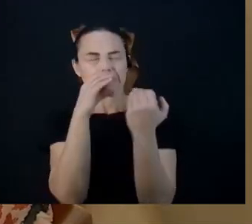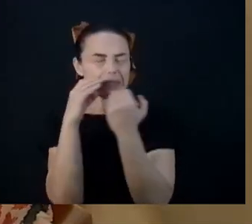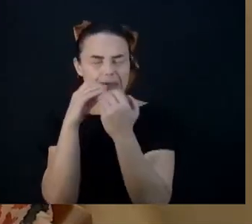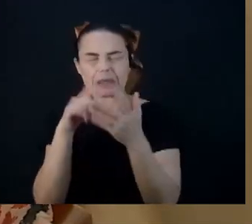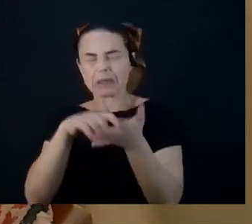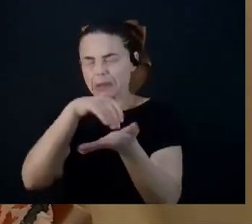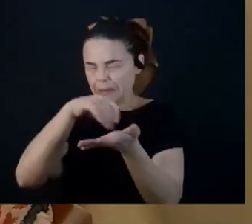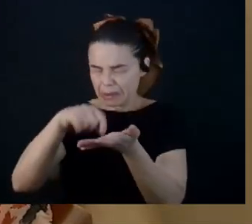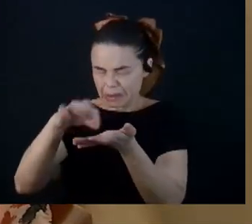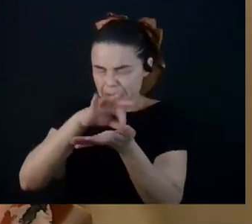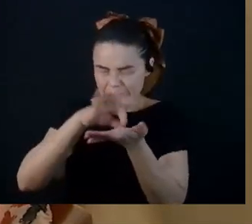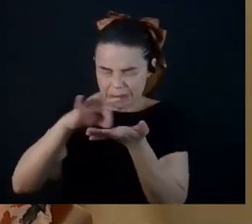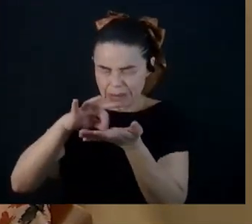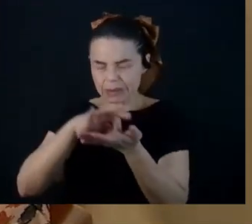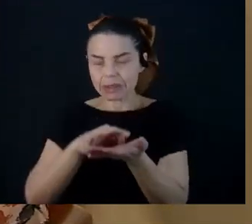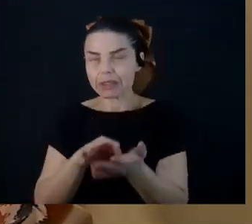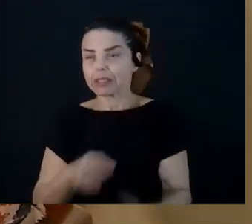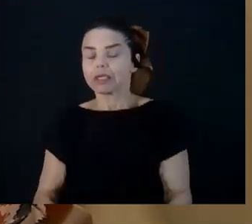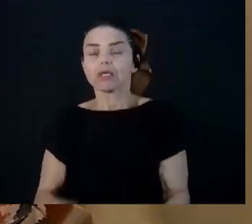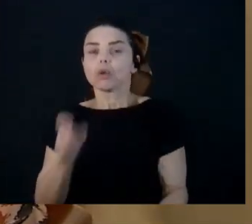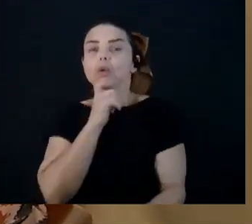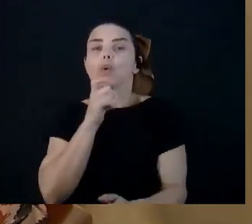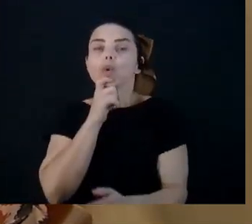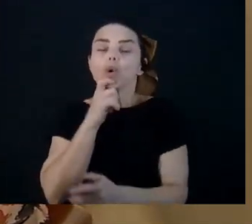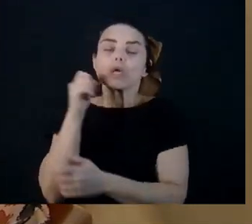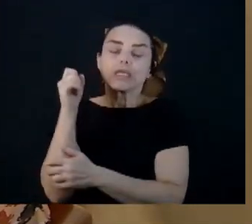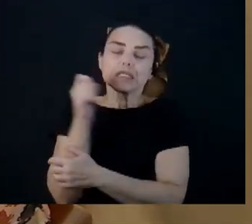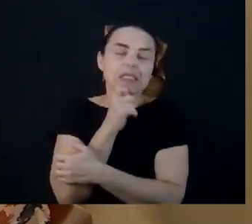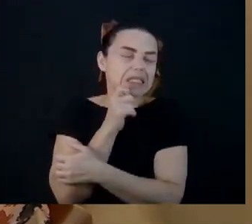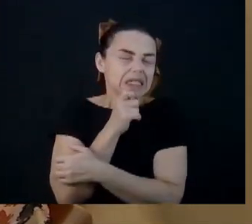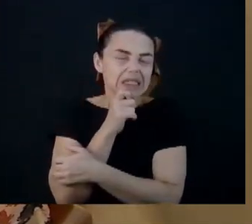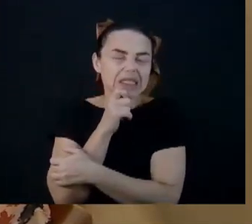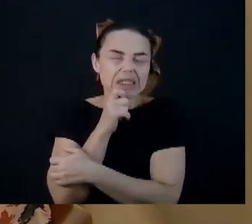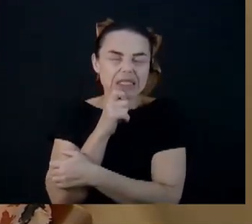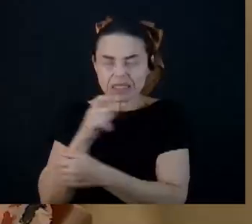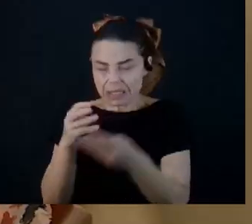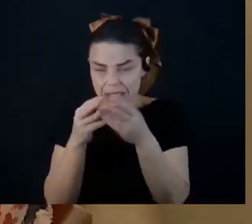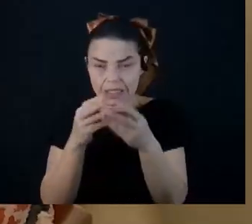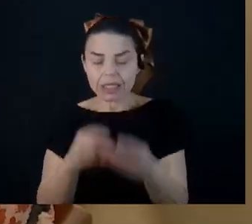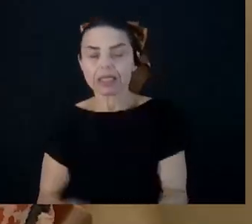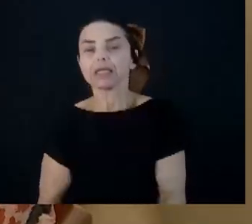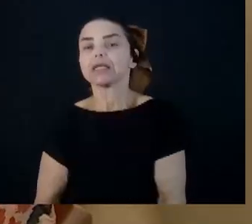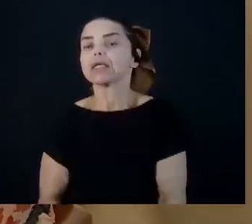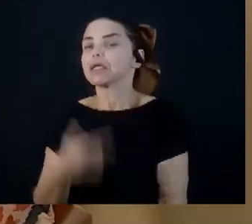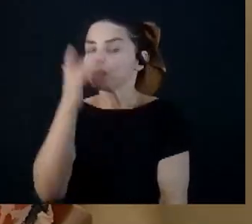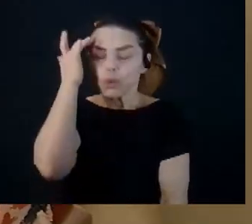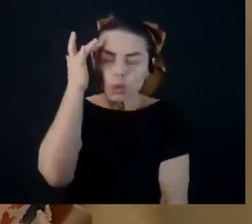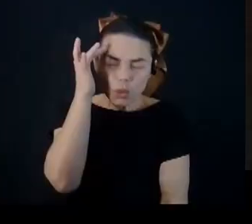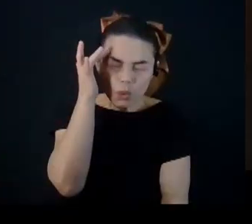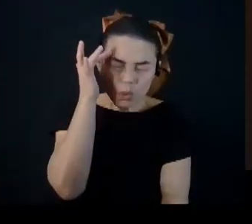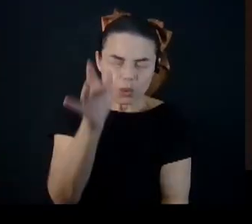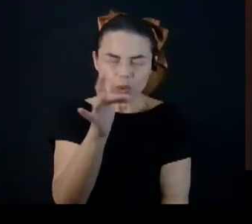geada, então eles já tinham, eles não sabiam como